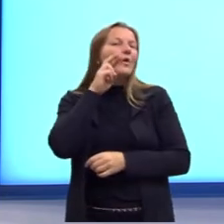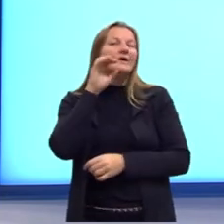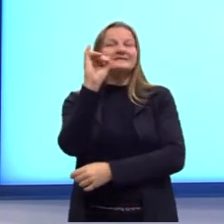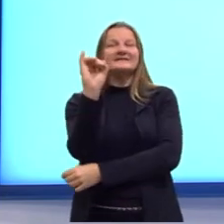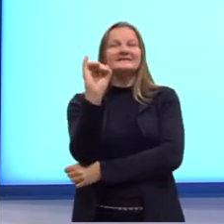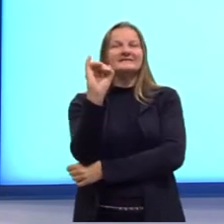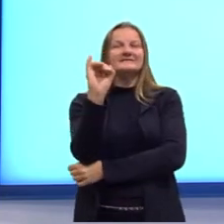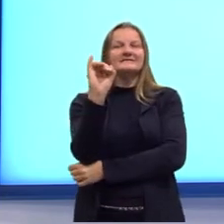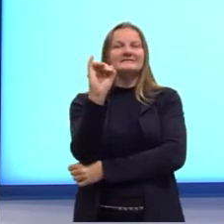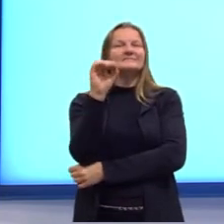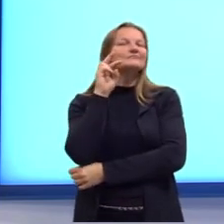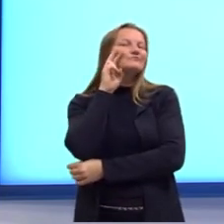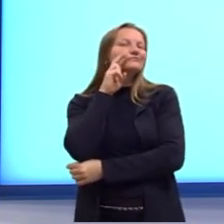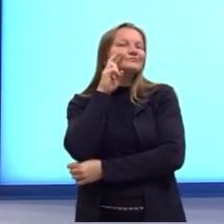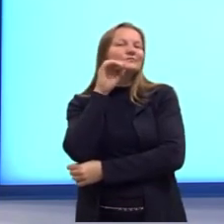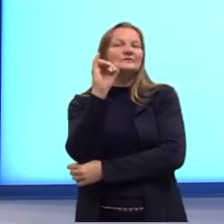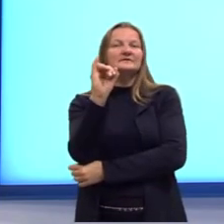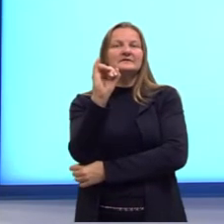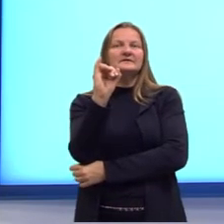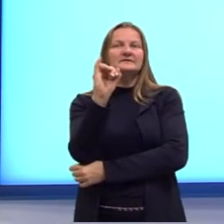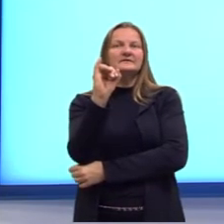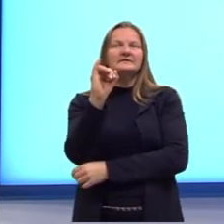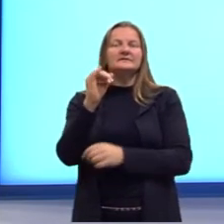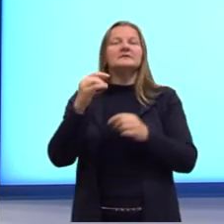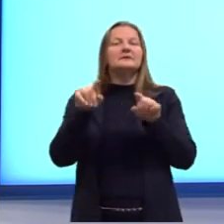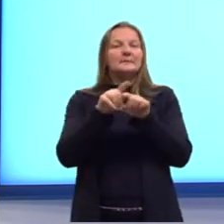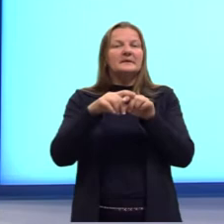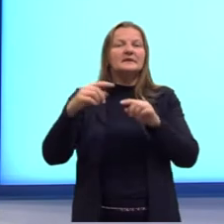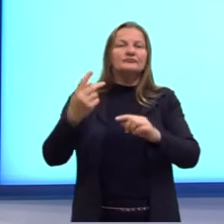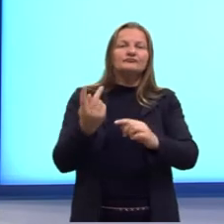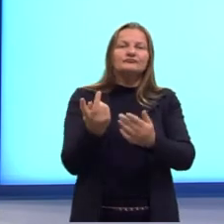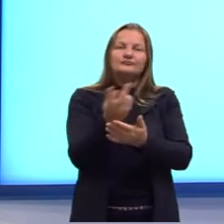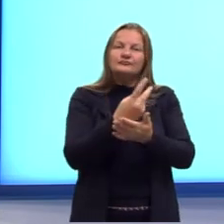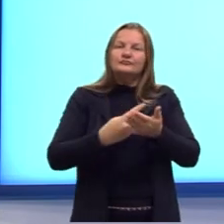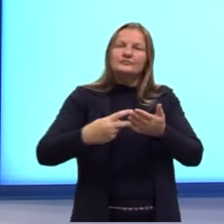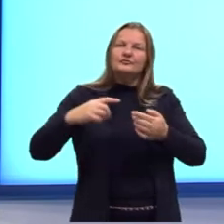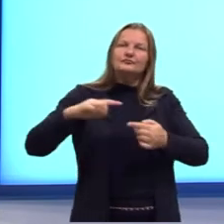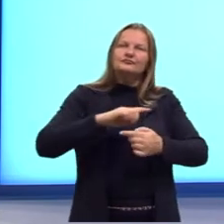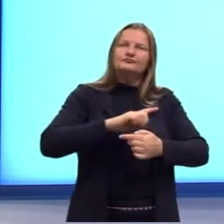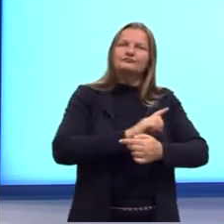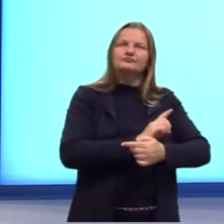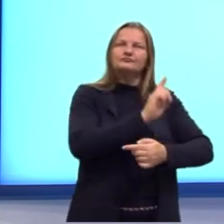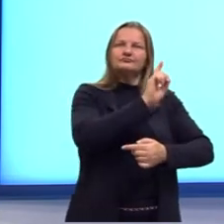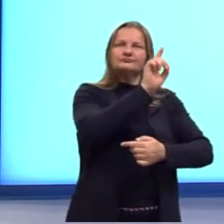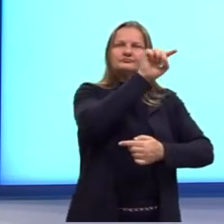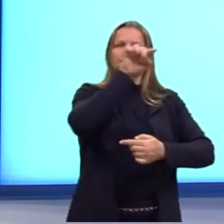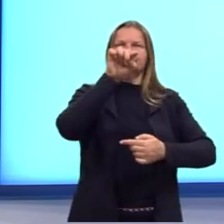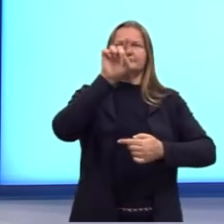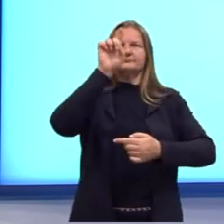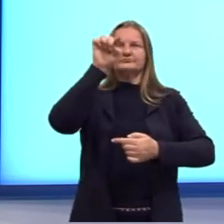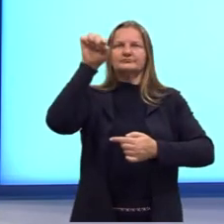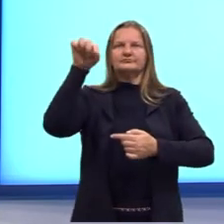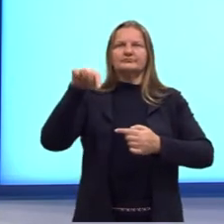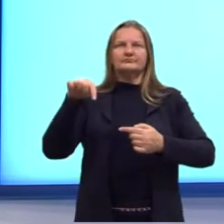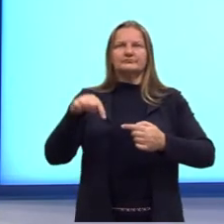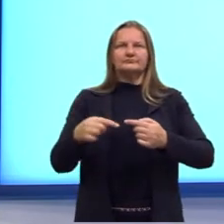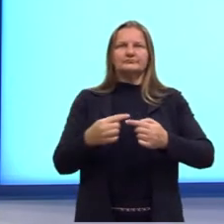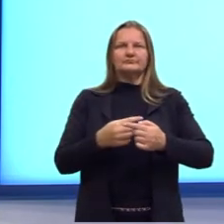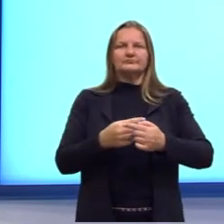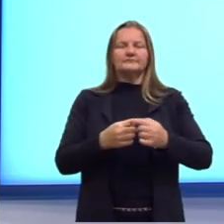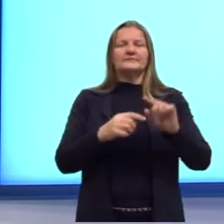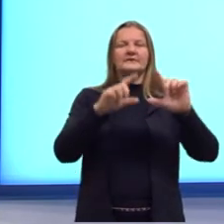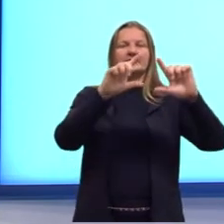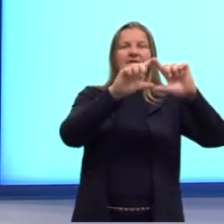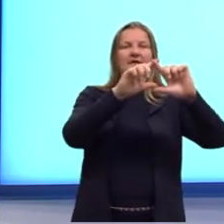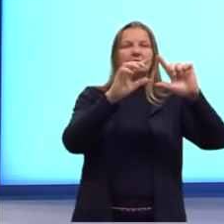corrente né a corrente Ela tá aqui e ela tá desenhada no circuito e o delta ver que a nossa atenção